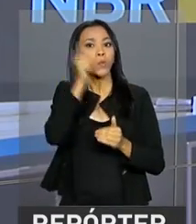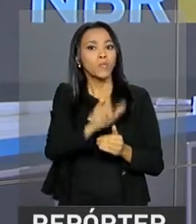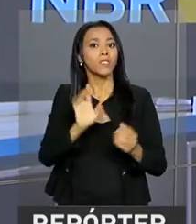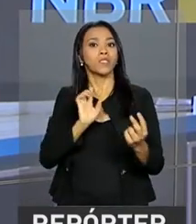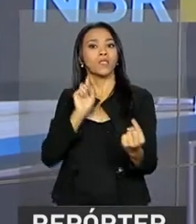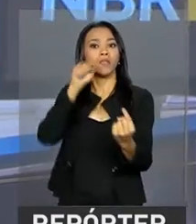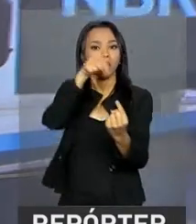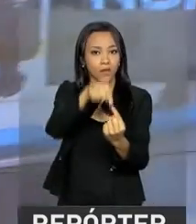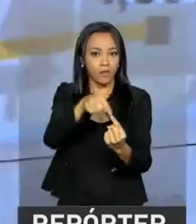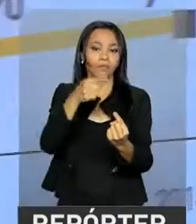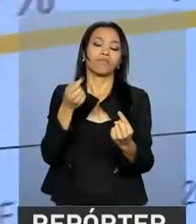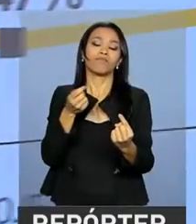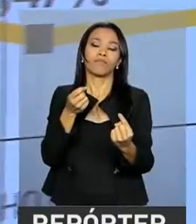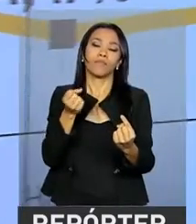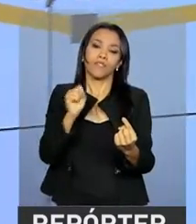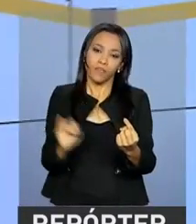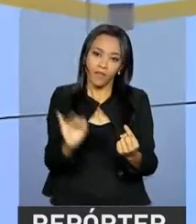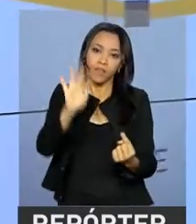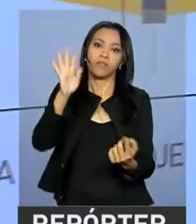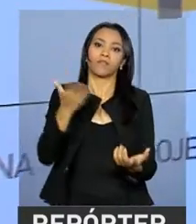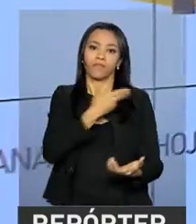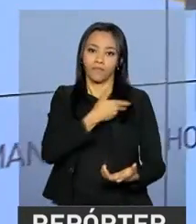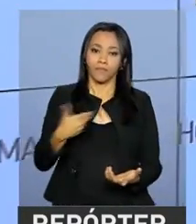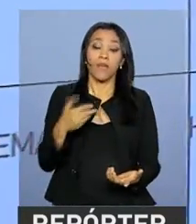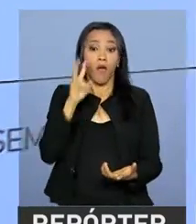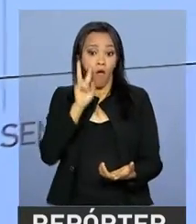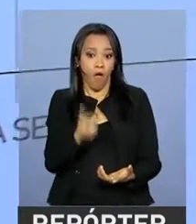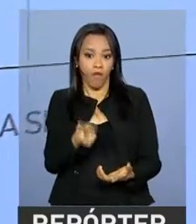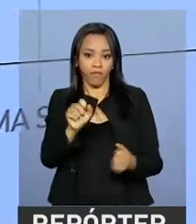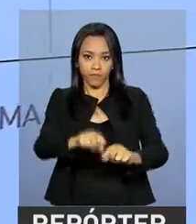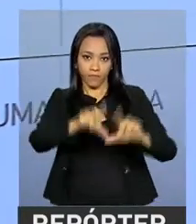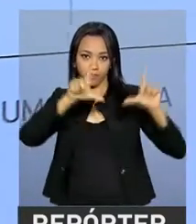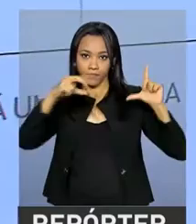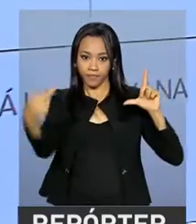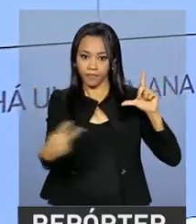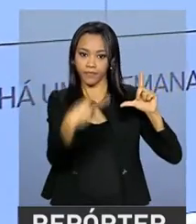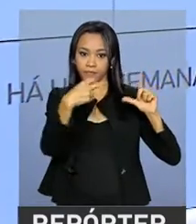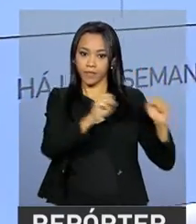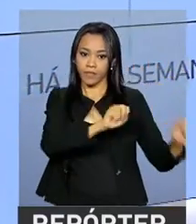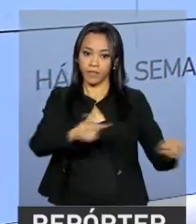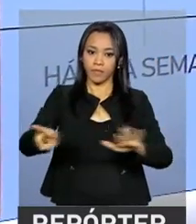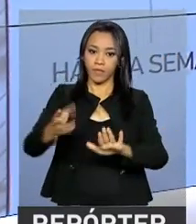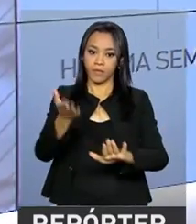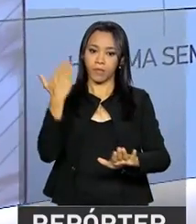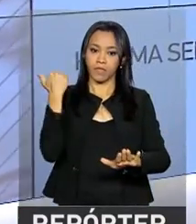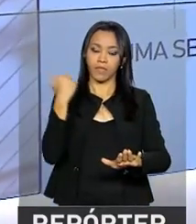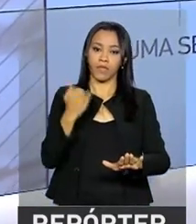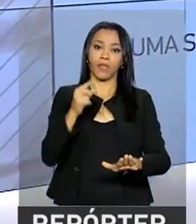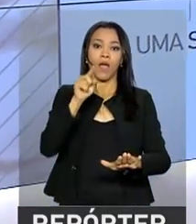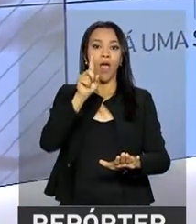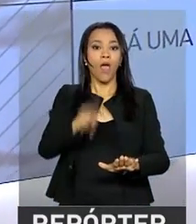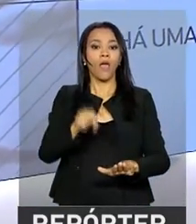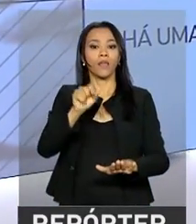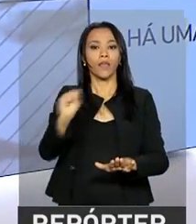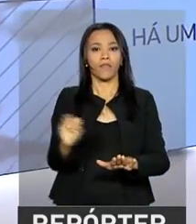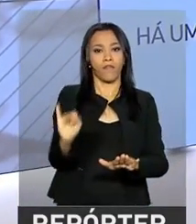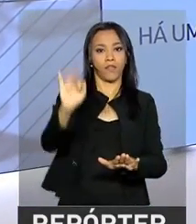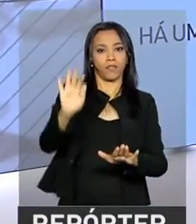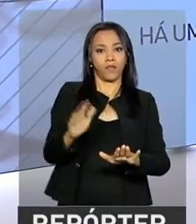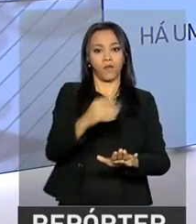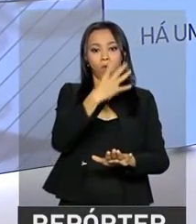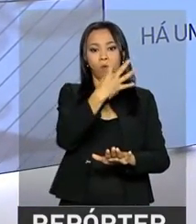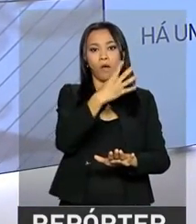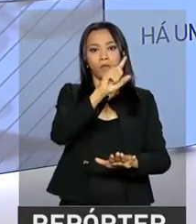inflação vamos colocar os números aqui no telão tá aqui ó na semana passada a previsão era que a inflação ficasse